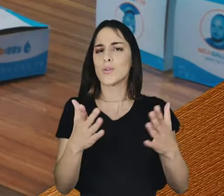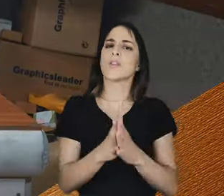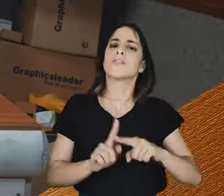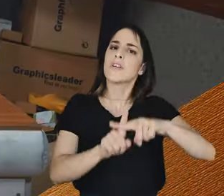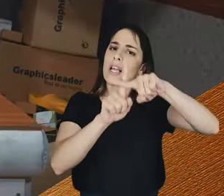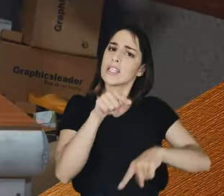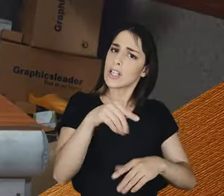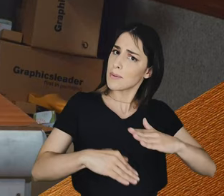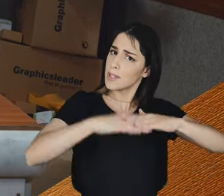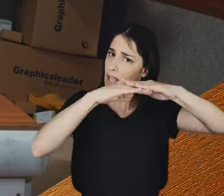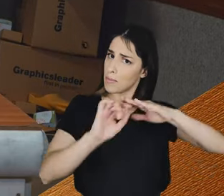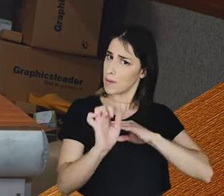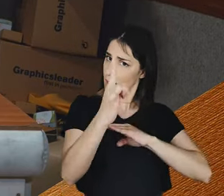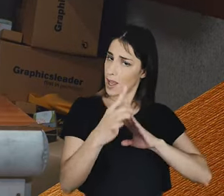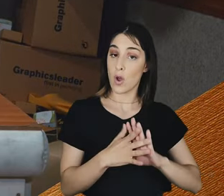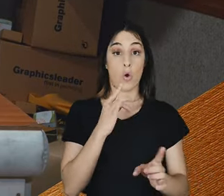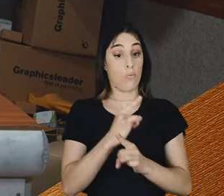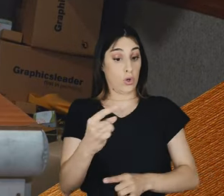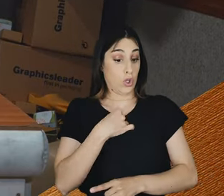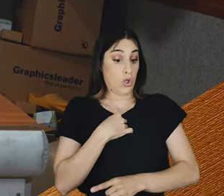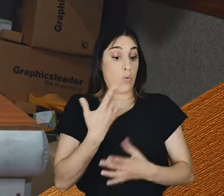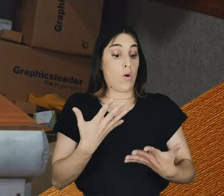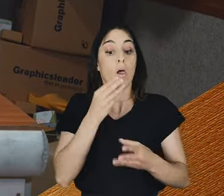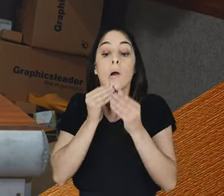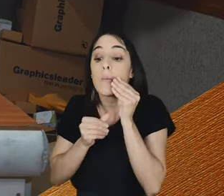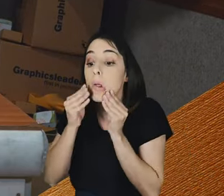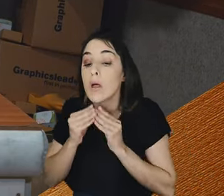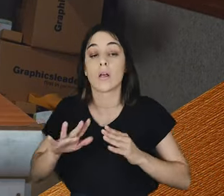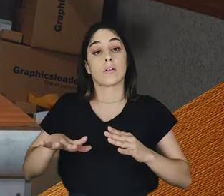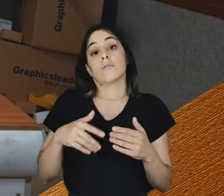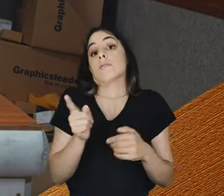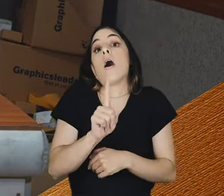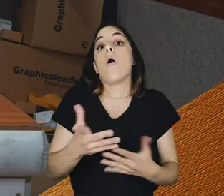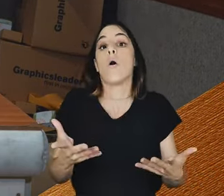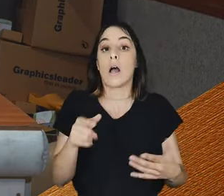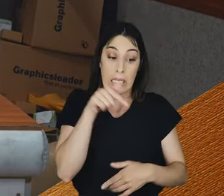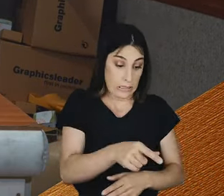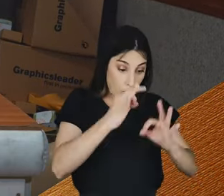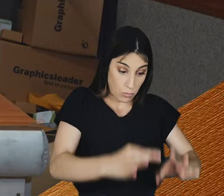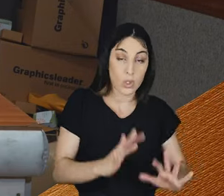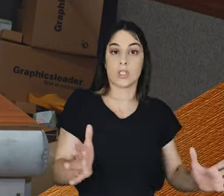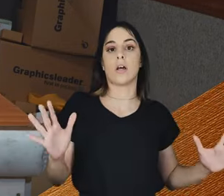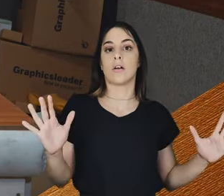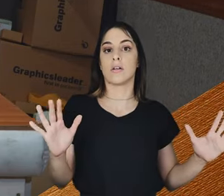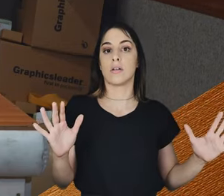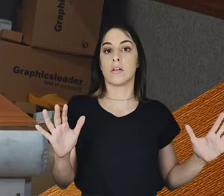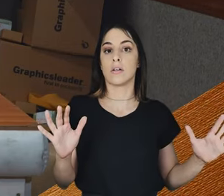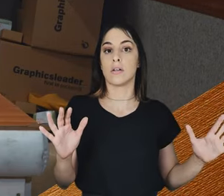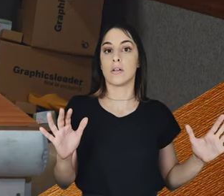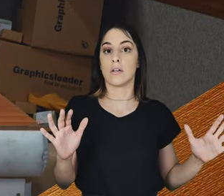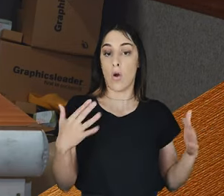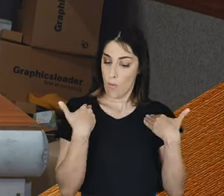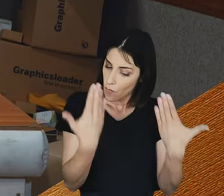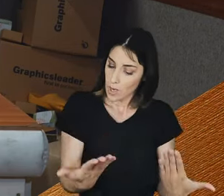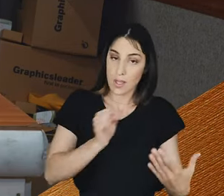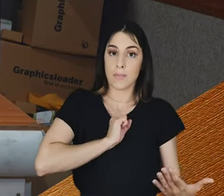é limitado, primo. Porquê? Porque eu não me vou andar a babar o tempo todo, Vitor. Claro que sim, percebo é completamente. Assim, esta já está pronta, esta é para si. Okay. É uma oferta minha, Vitor. Muito